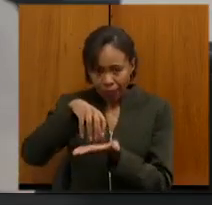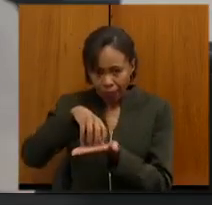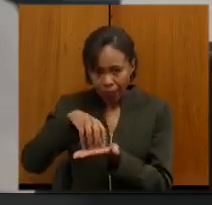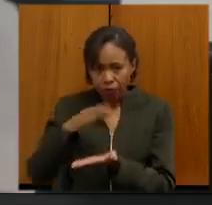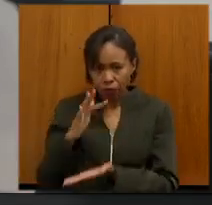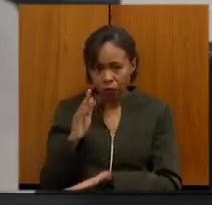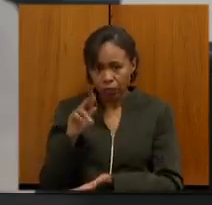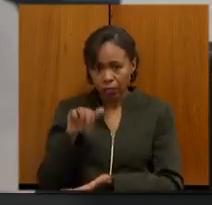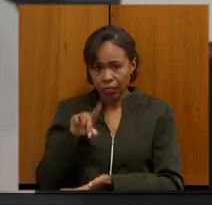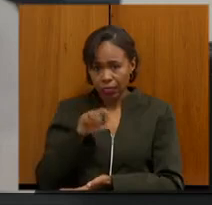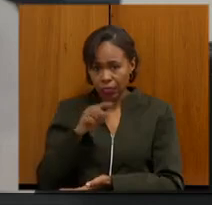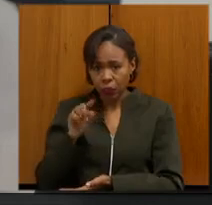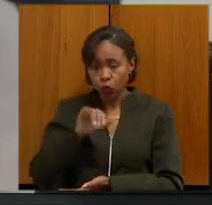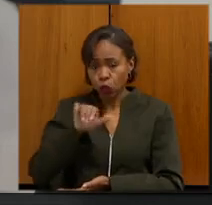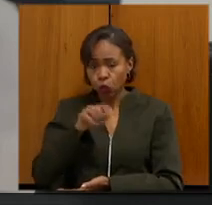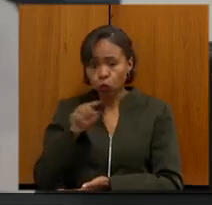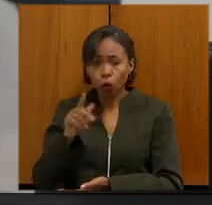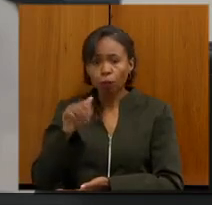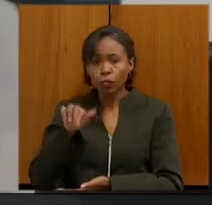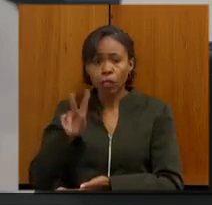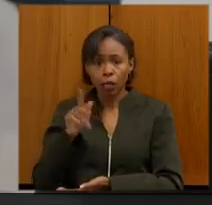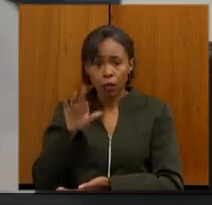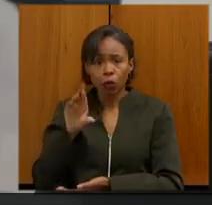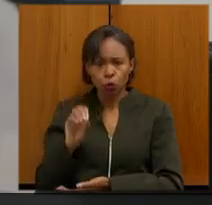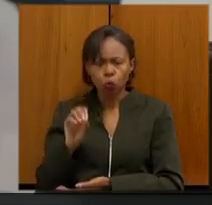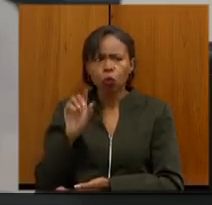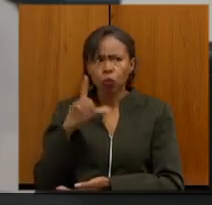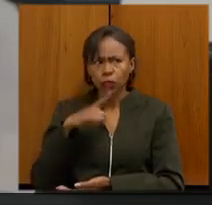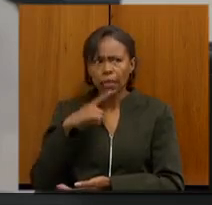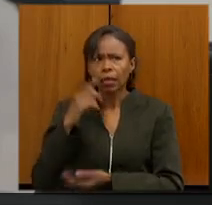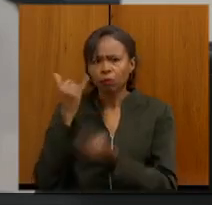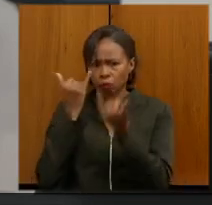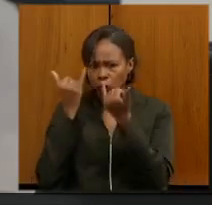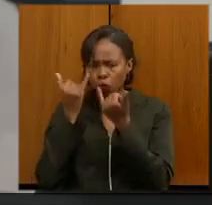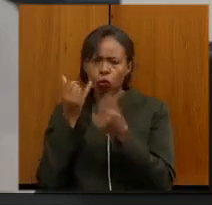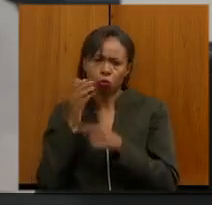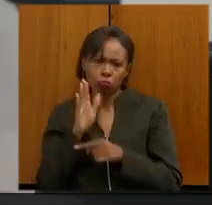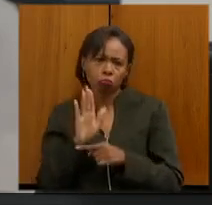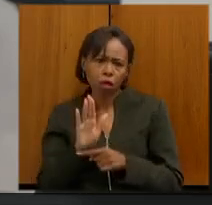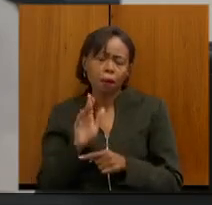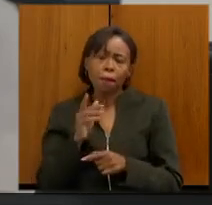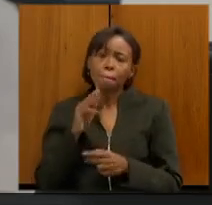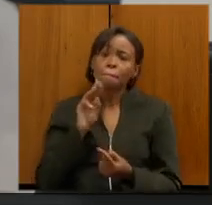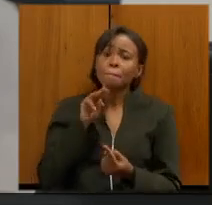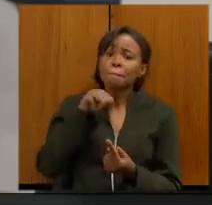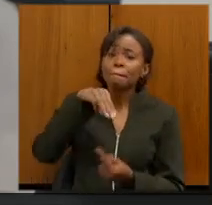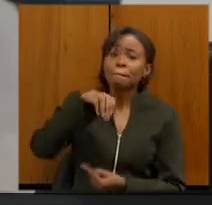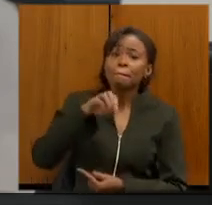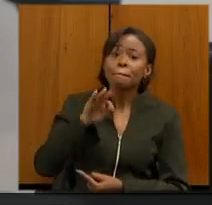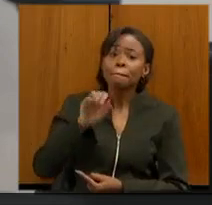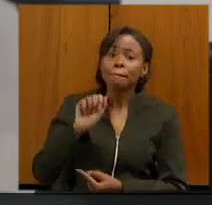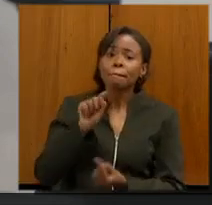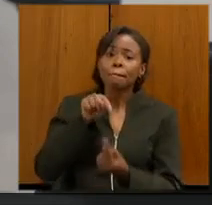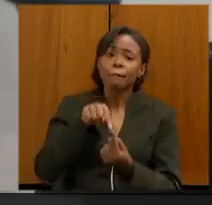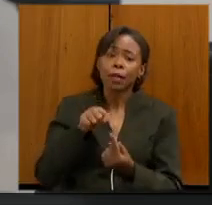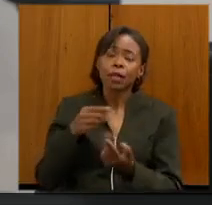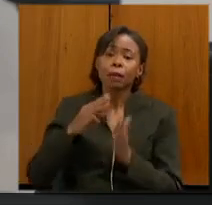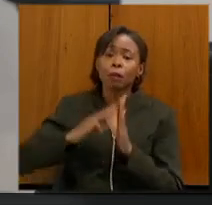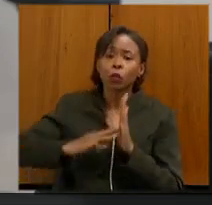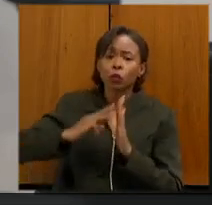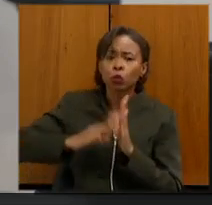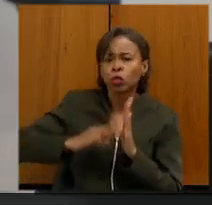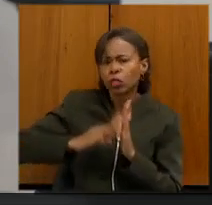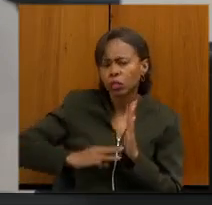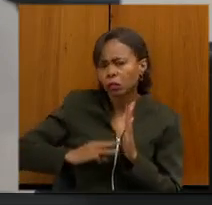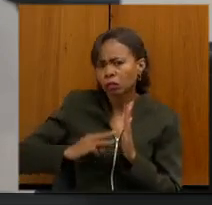tem servidores que podem ajudar Alice então metas com indicadores a metodologia que eu ainda acho